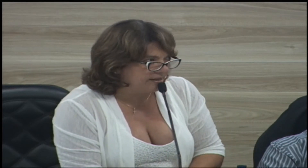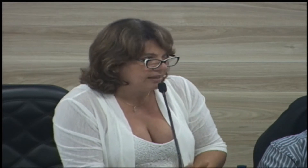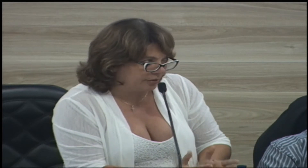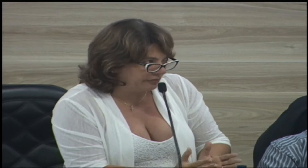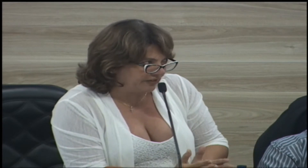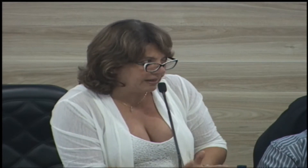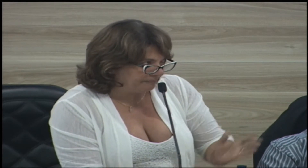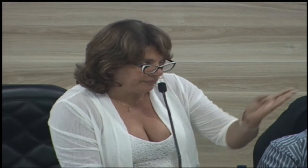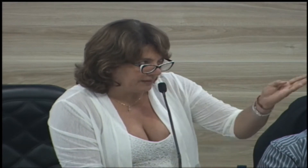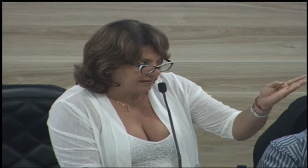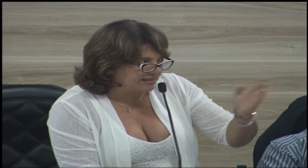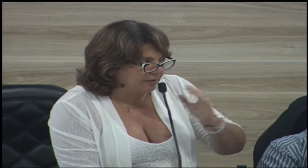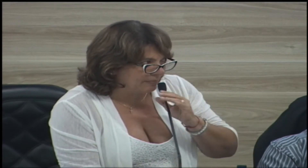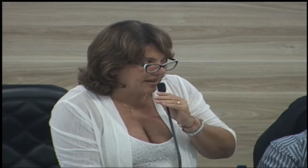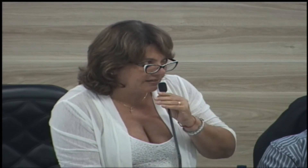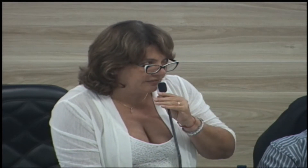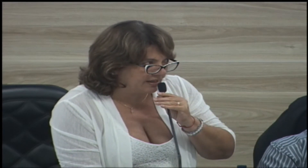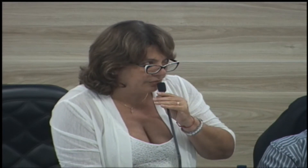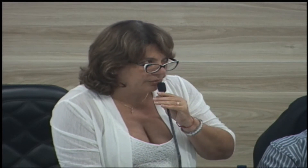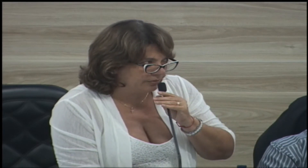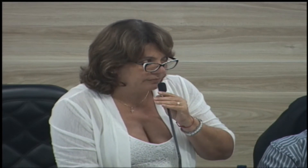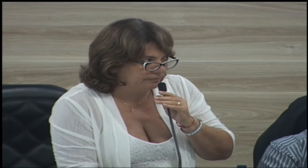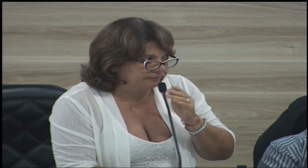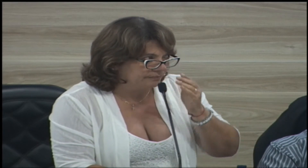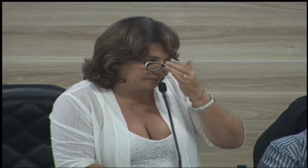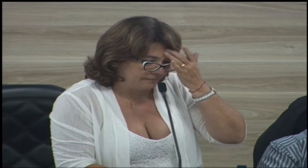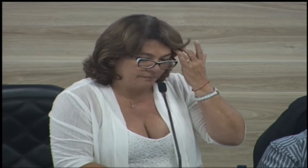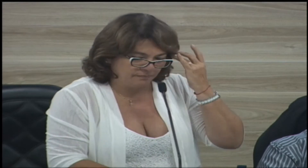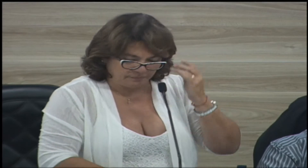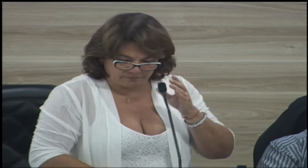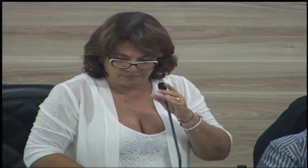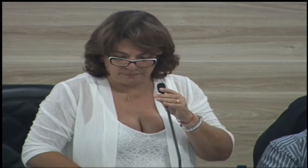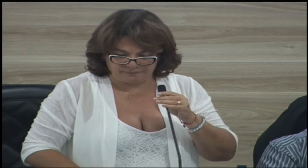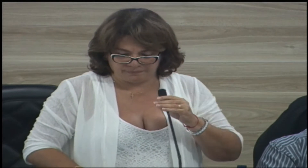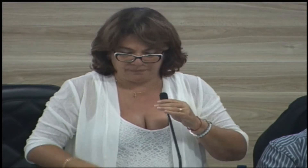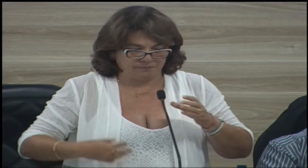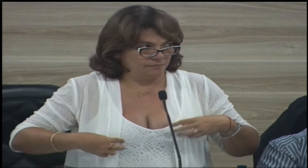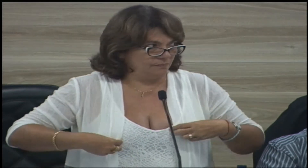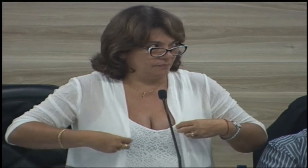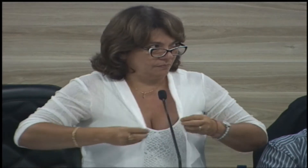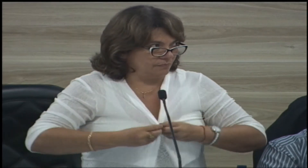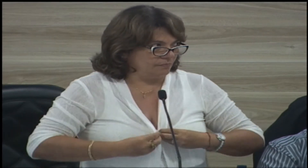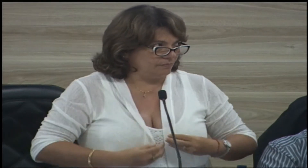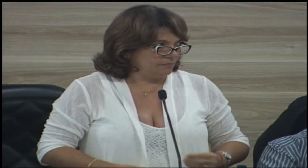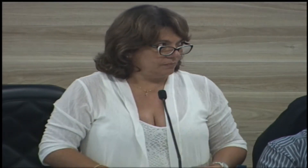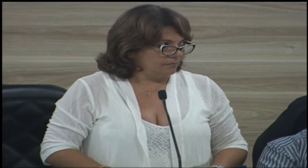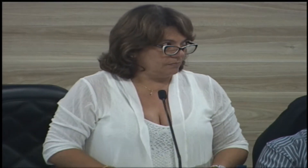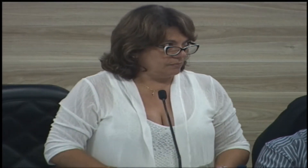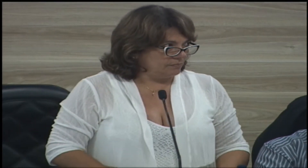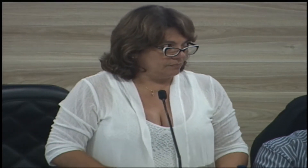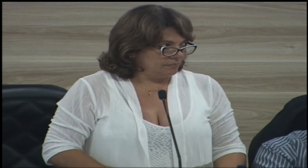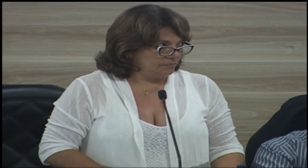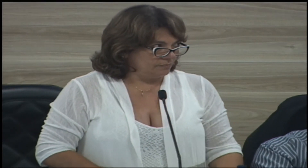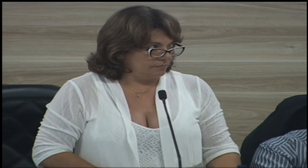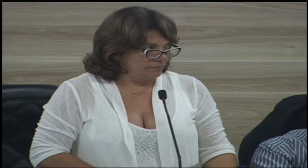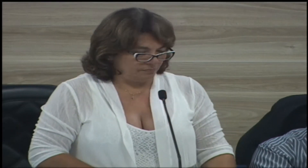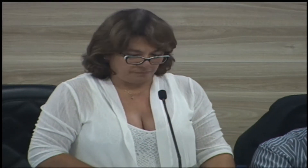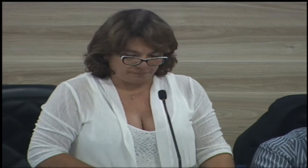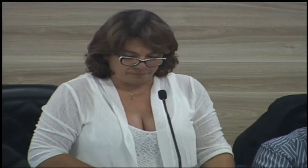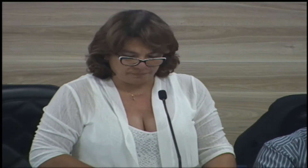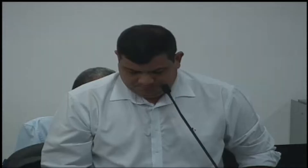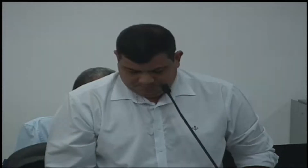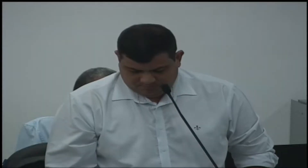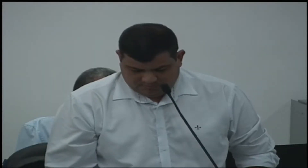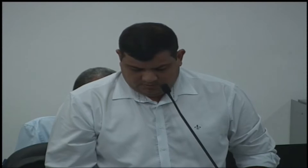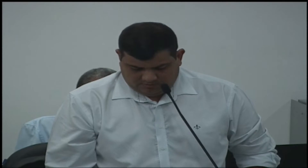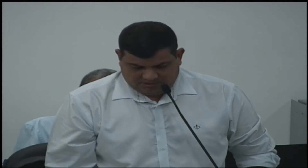necessárias. Então fica, você quer uma parte, vereador? Eu quero, vereadora Maia. Eu achei interessante a fala da senhora e acho isso muito